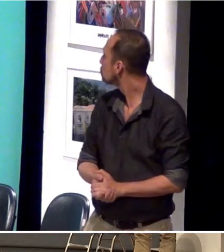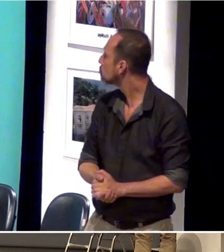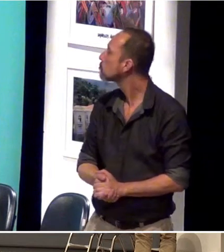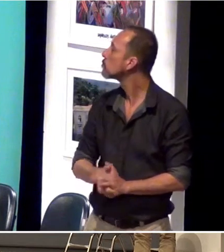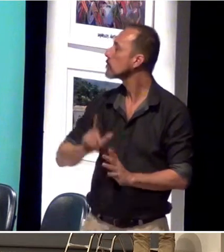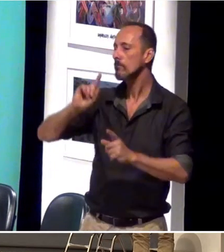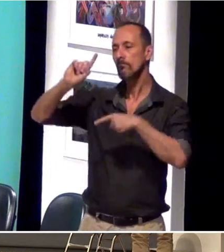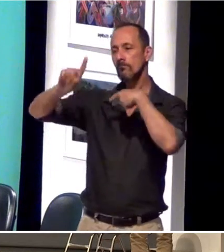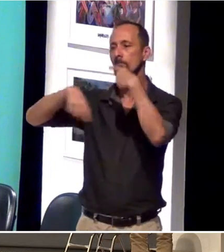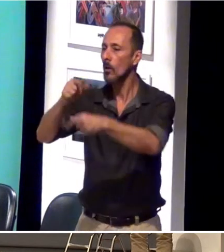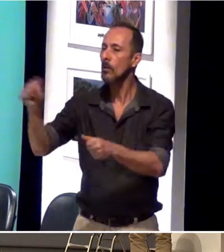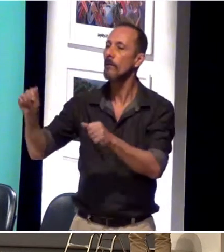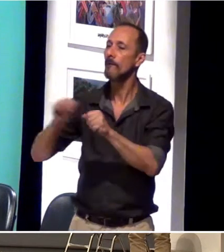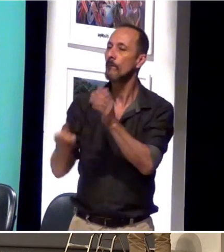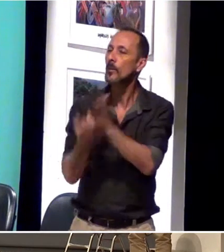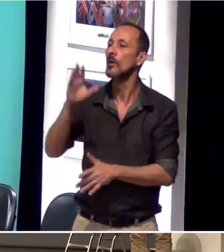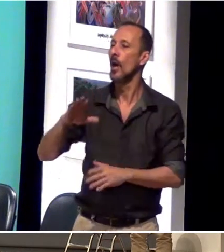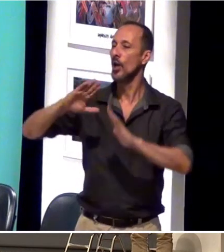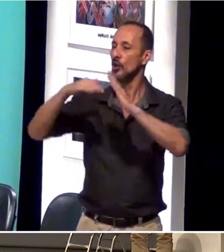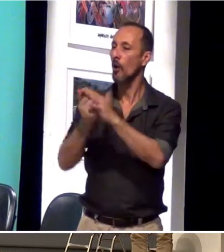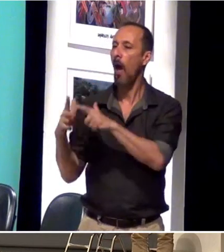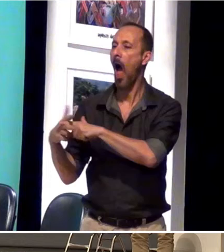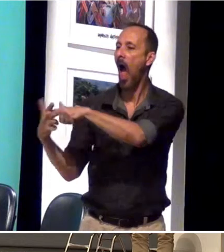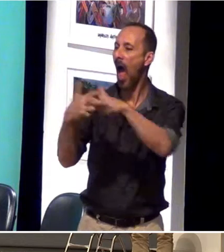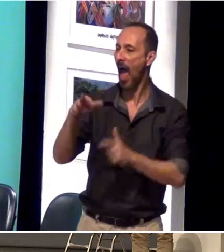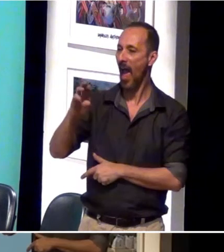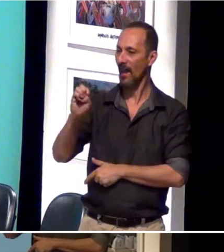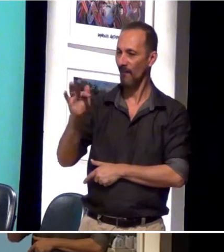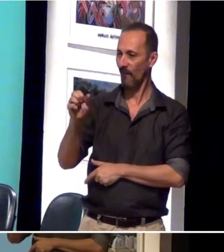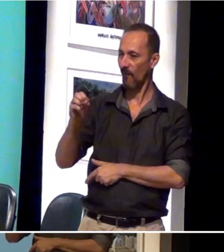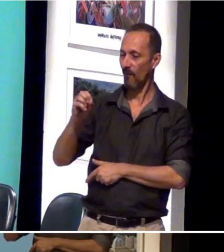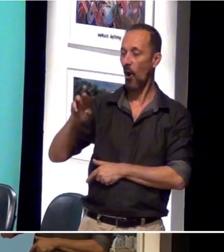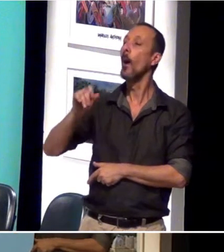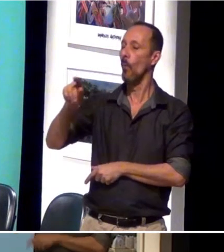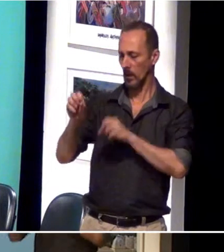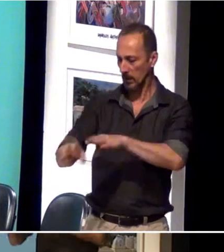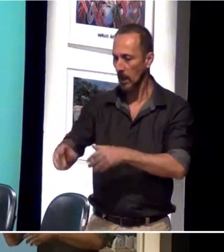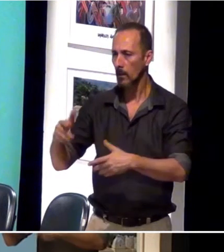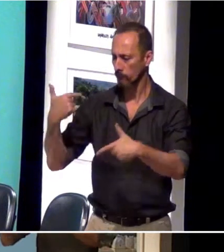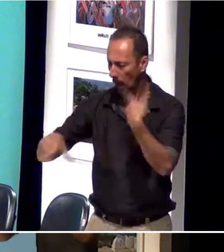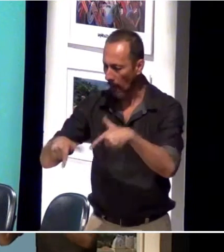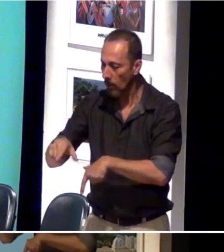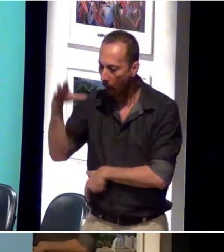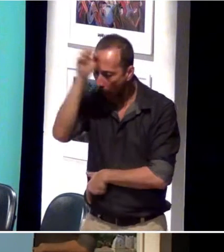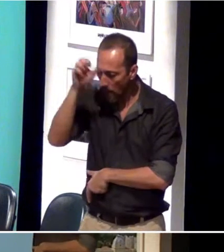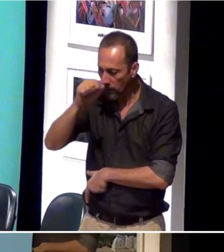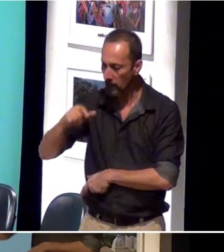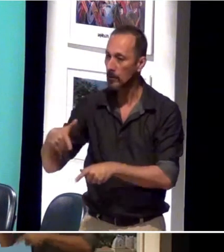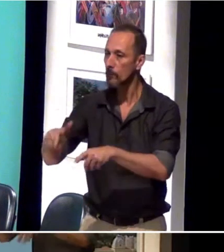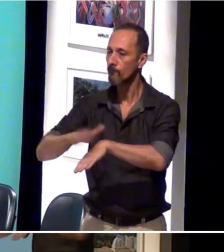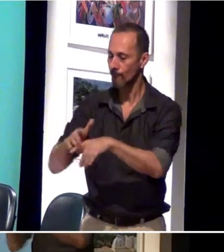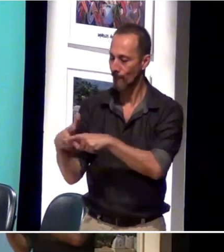E aí a escola de reforma, que é destinada para receber e regenerar pelo trabalho, educação e instrução.